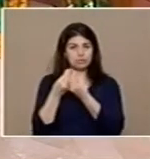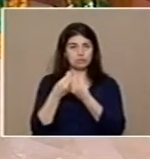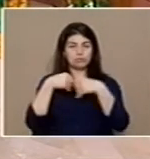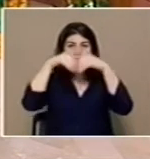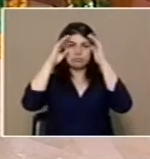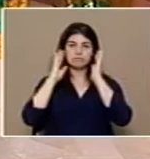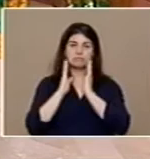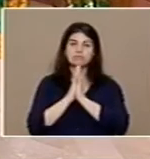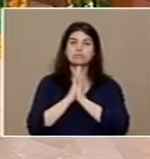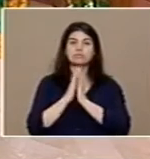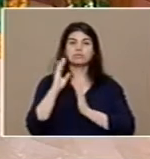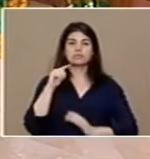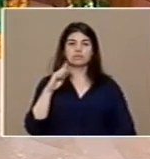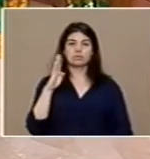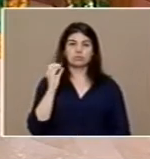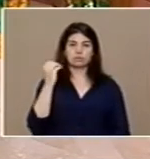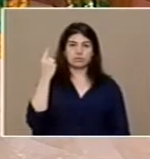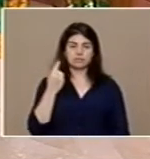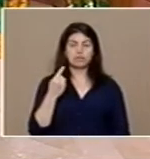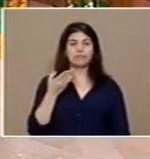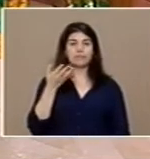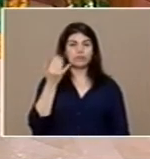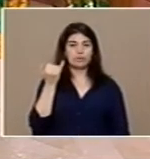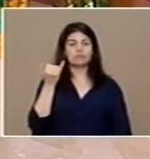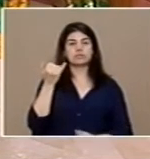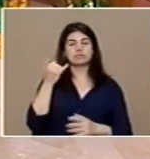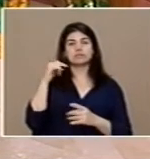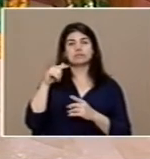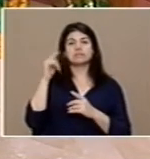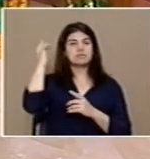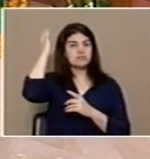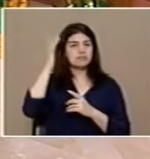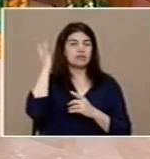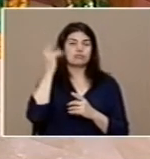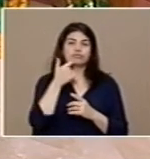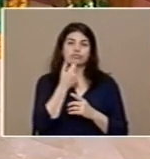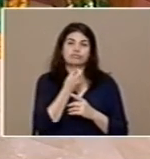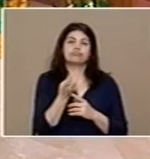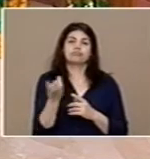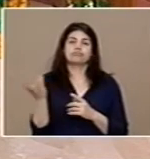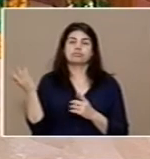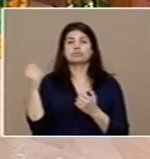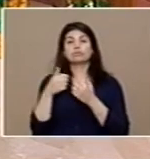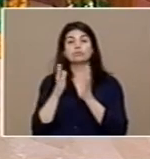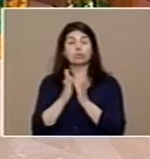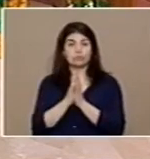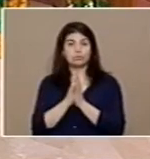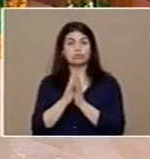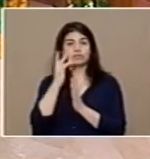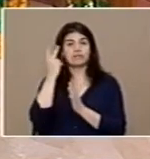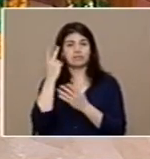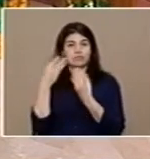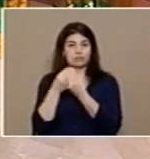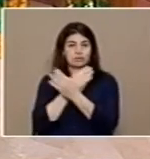São José seu esposo os bem-aventurados apóstolos e todos os santos que desde o princípio do mundo viveu na vossa amizade